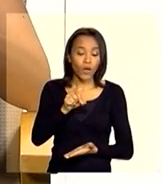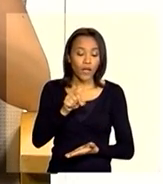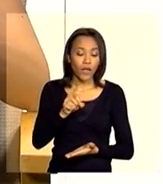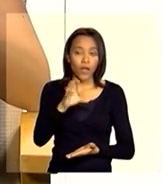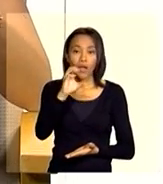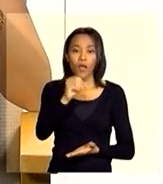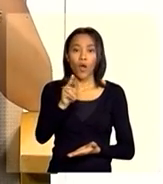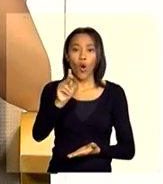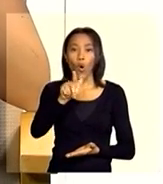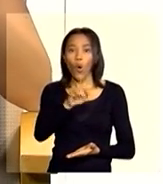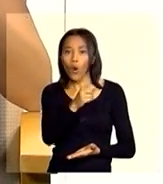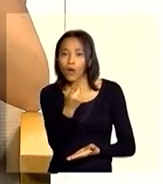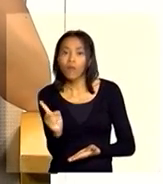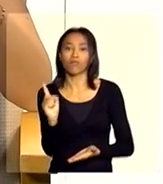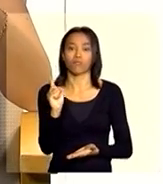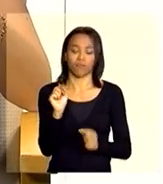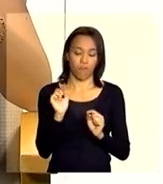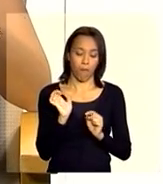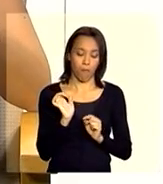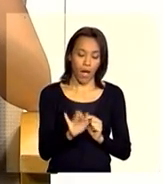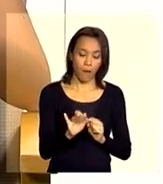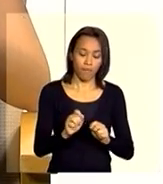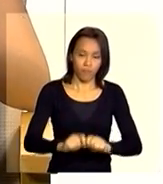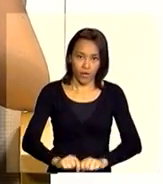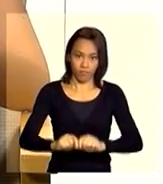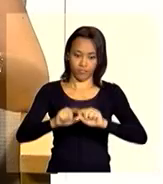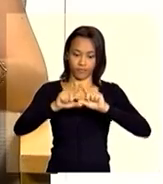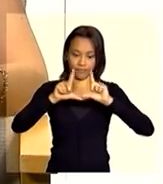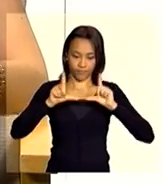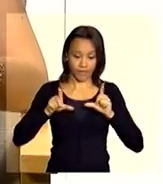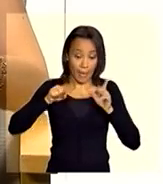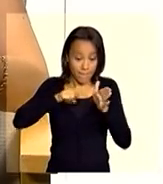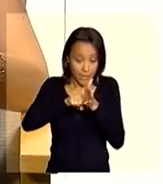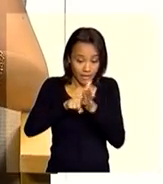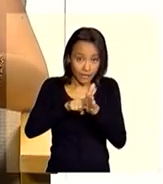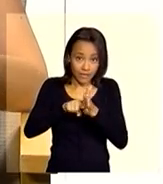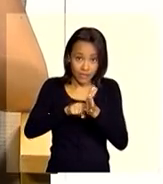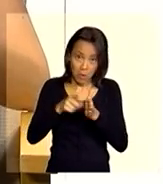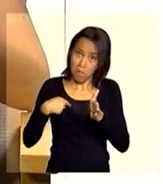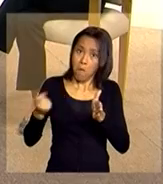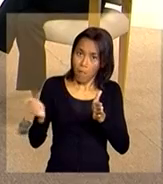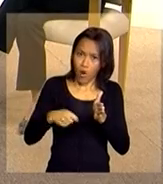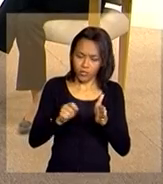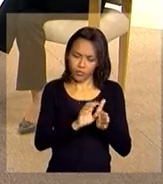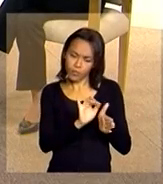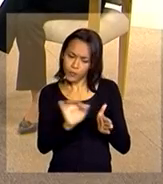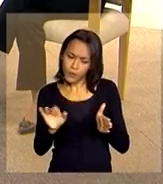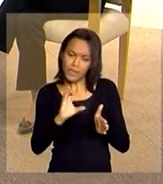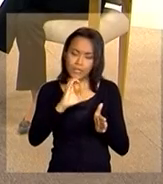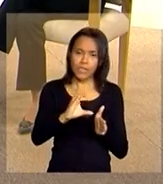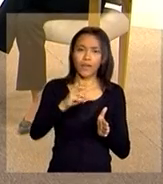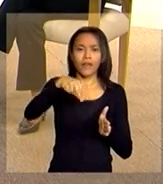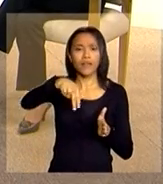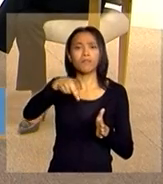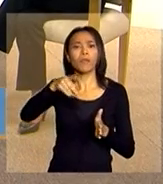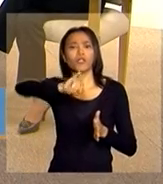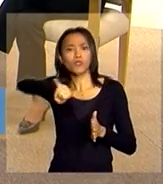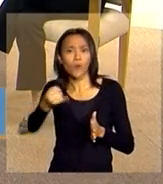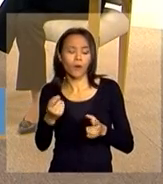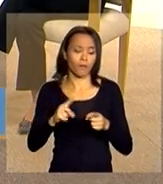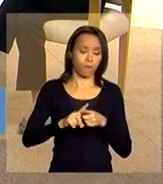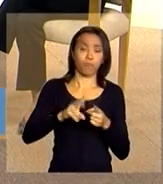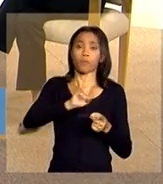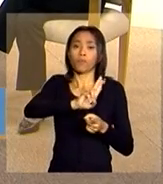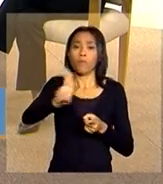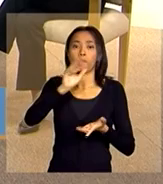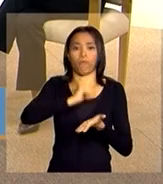gestor vai abrir os o uma tela de pesquisa onde você pode digitar alguns Campos como CNPJ o nome da secretaria